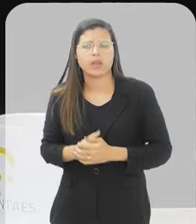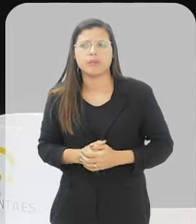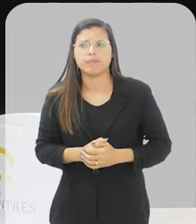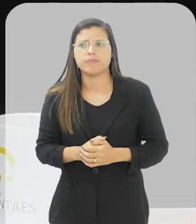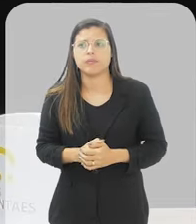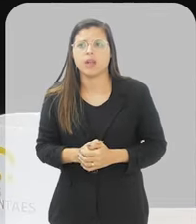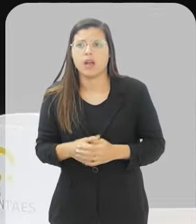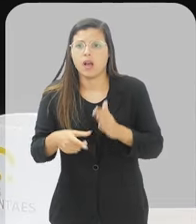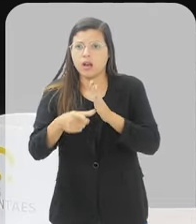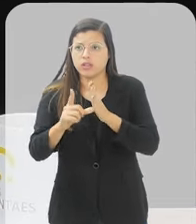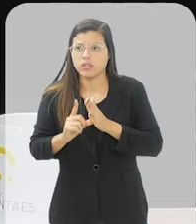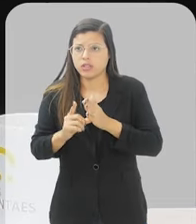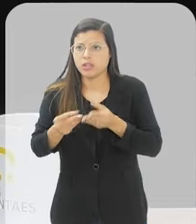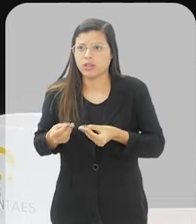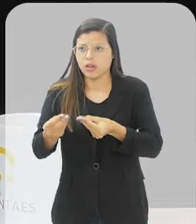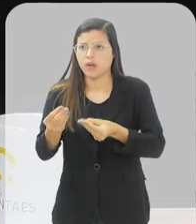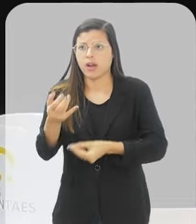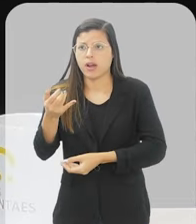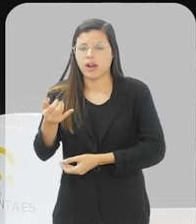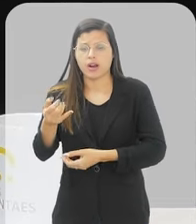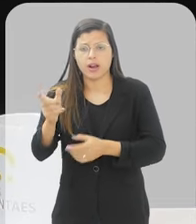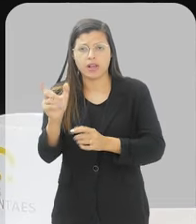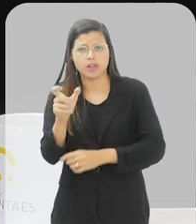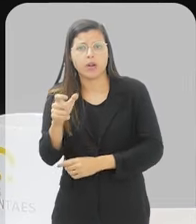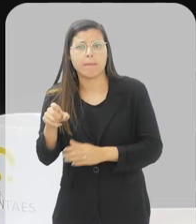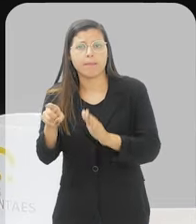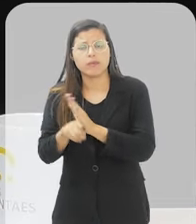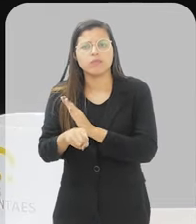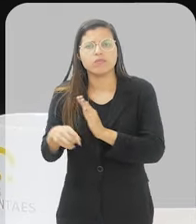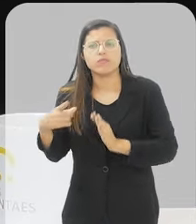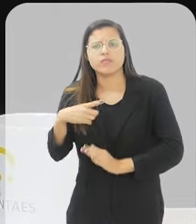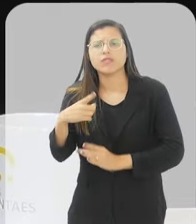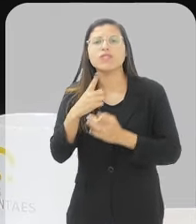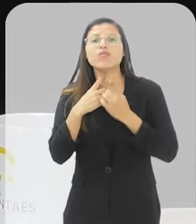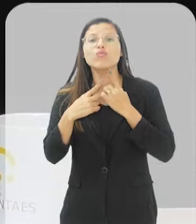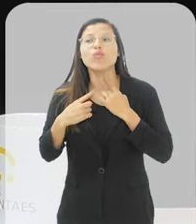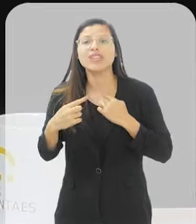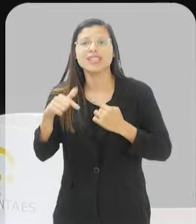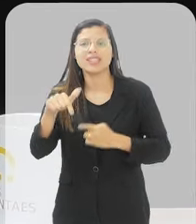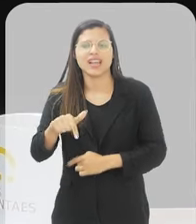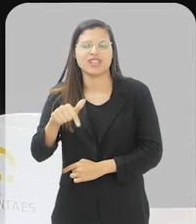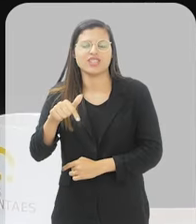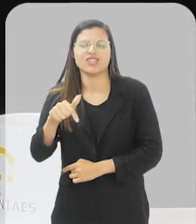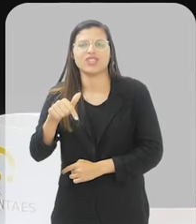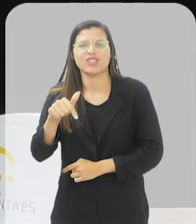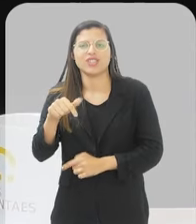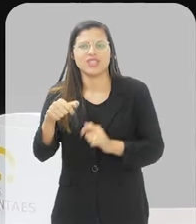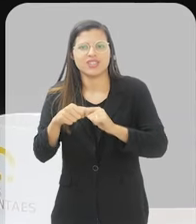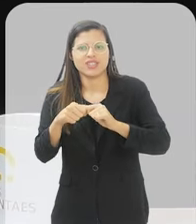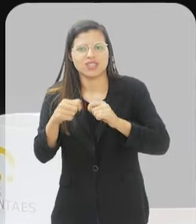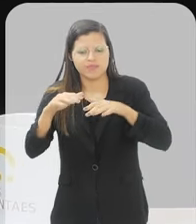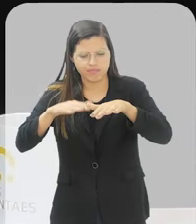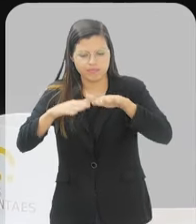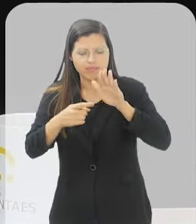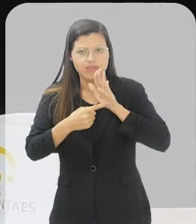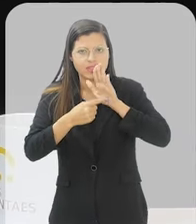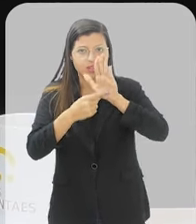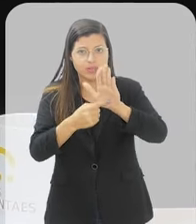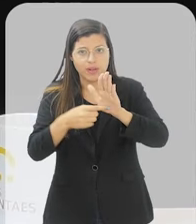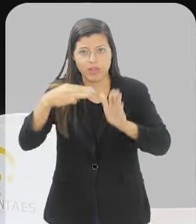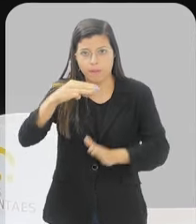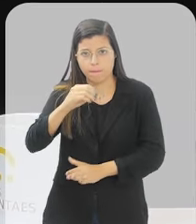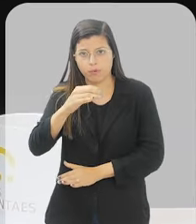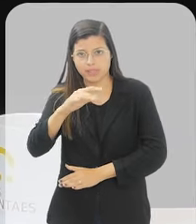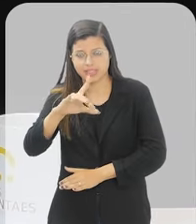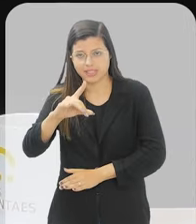de eu entregar o cartão a ele me perguntou assim: você não tem vontade de ser destaque da mocidade, não? Eu falei: sim, porque é a minha escola. Ele: para esse ano eu não consigo te